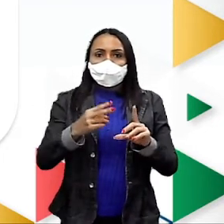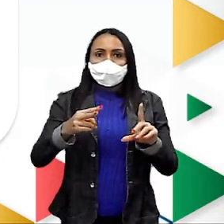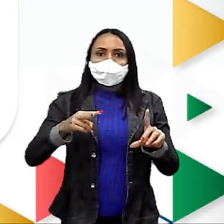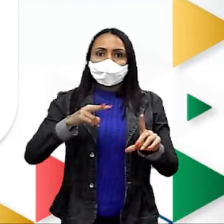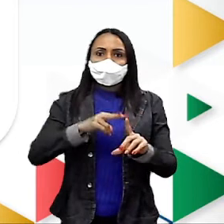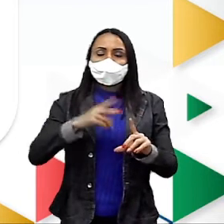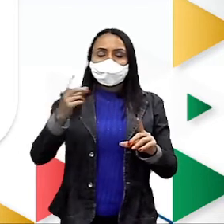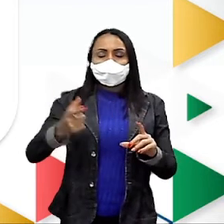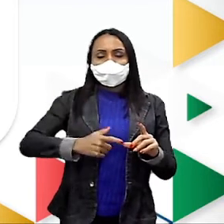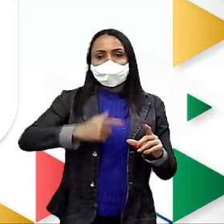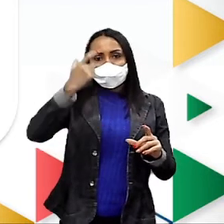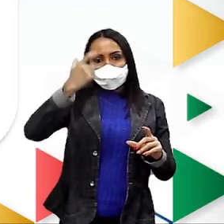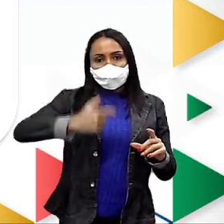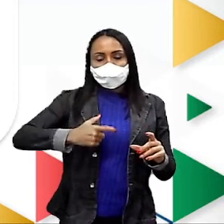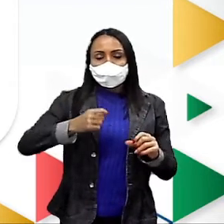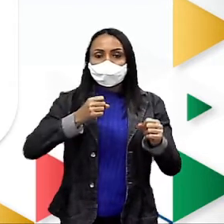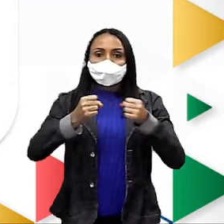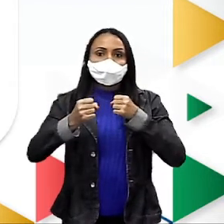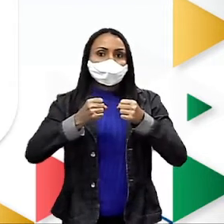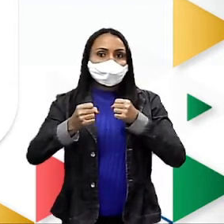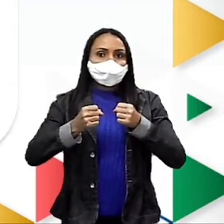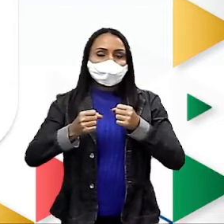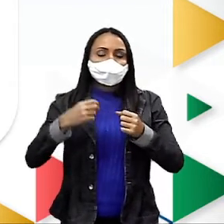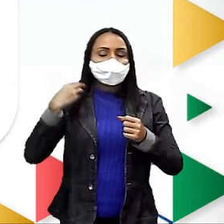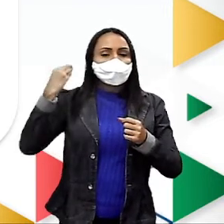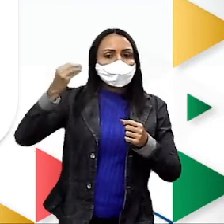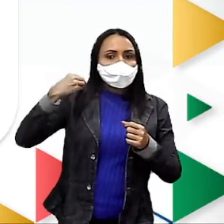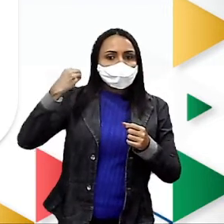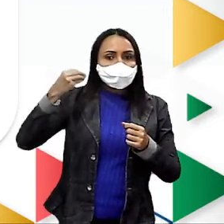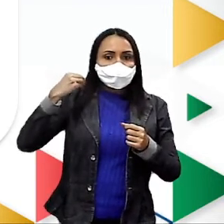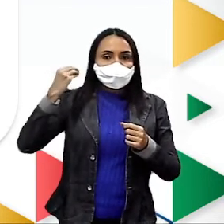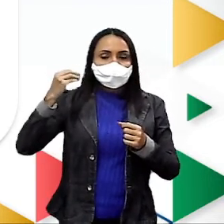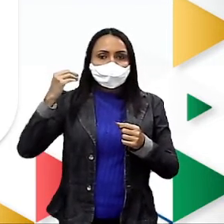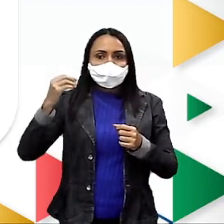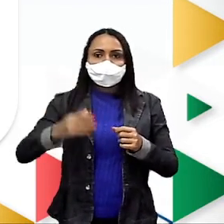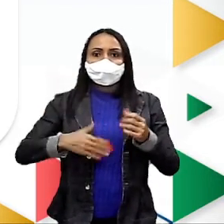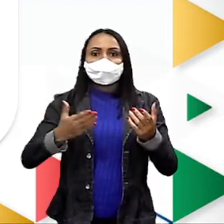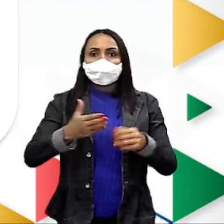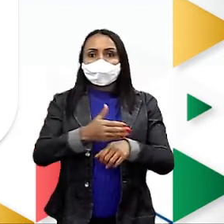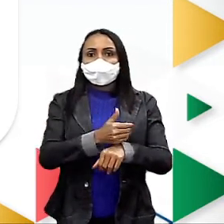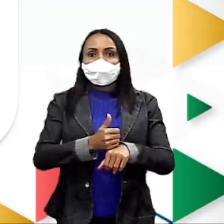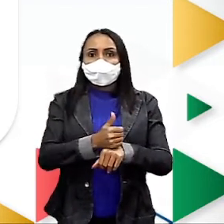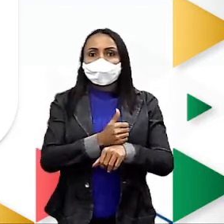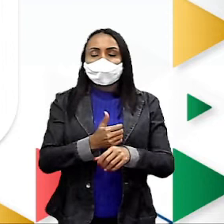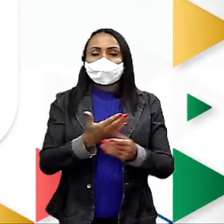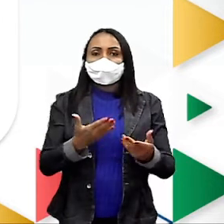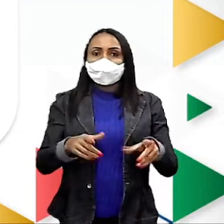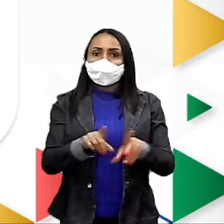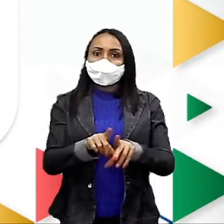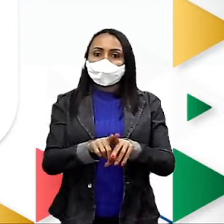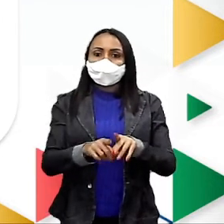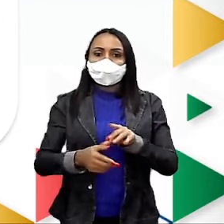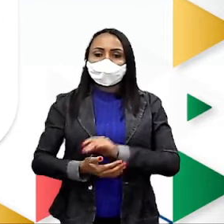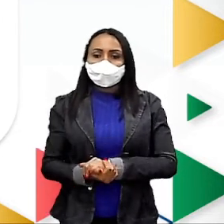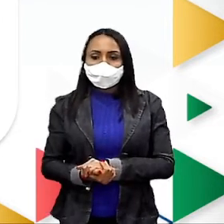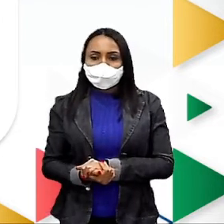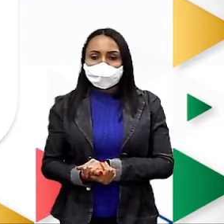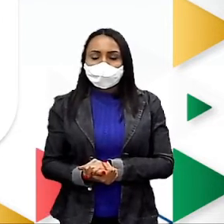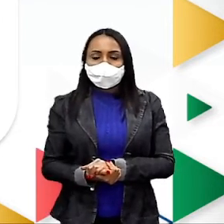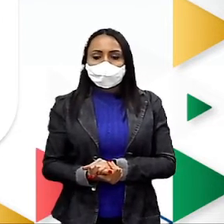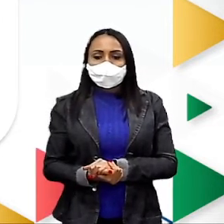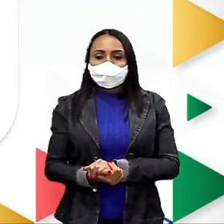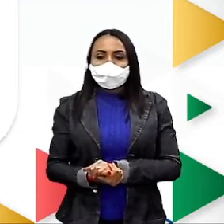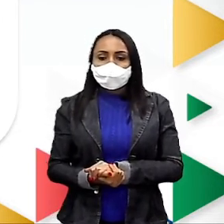perfil do entrevistado, sua experiência profissional e o seu domínio em relação ao tema